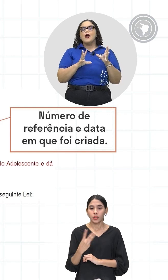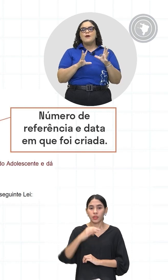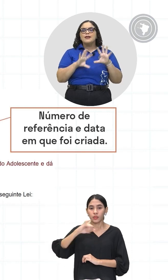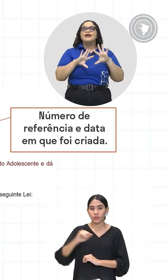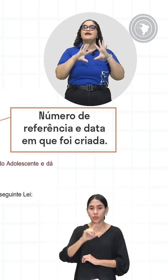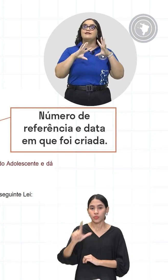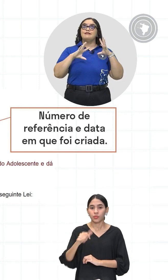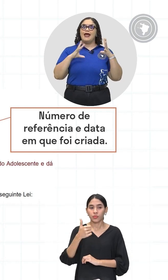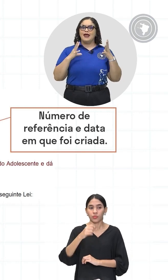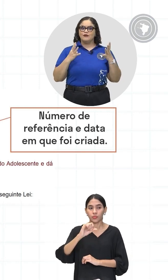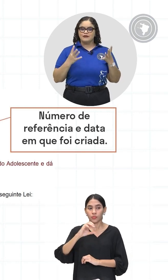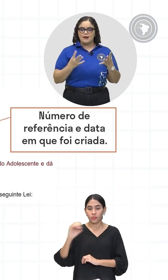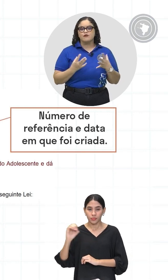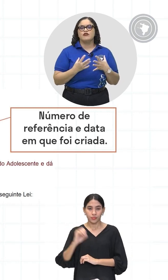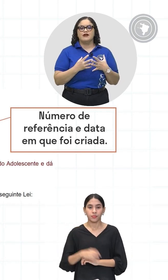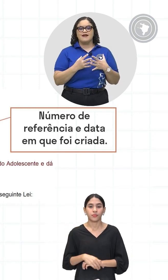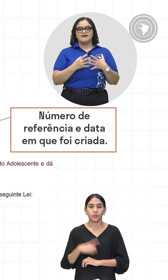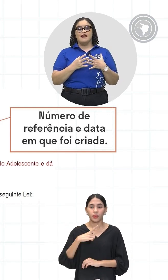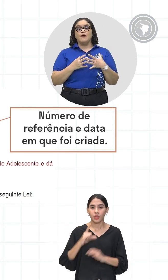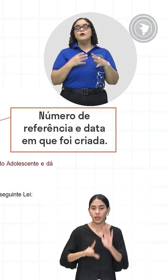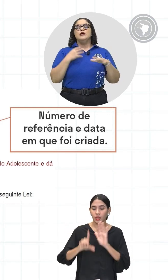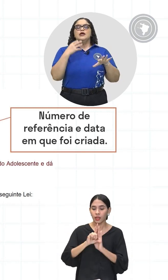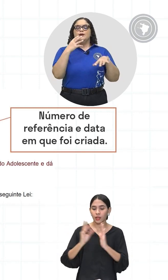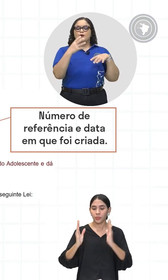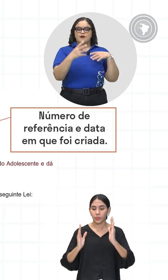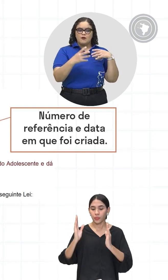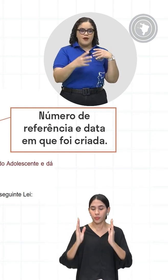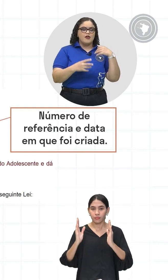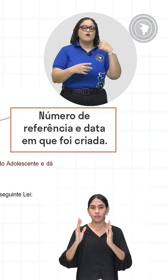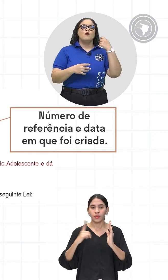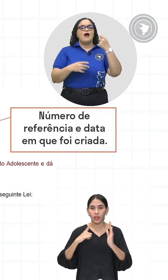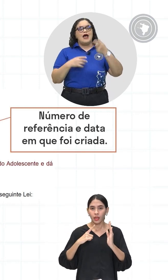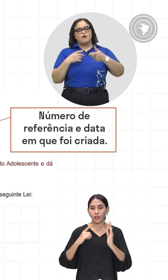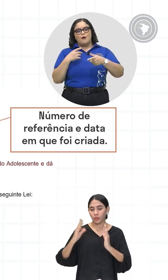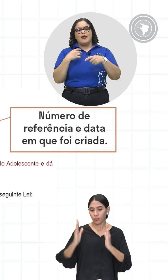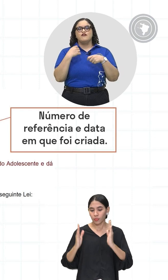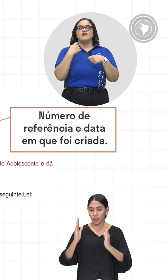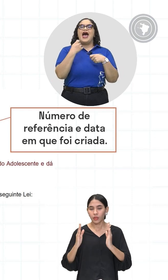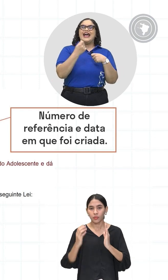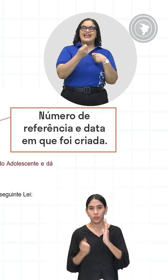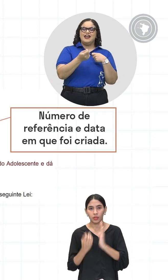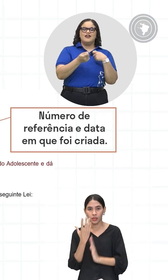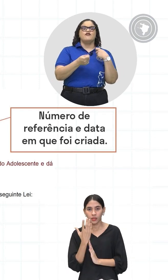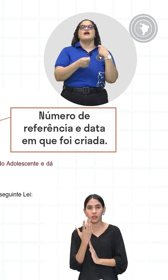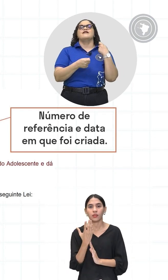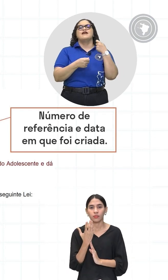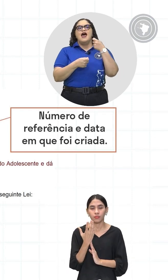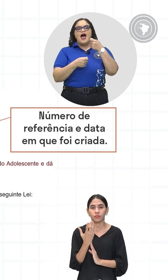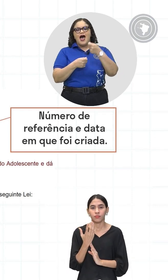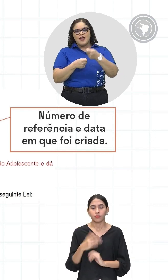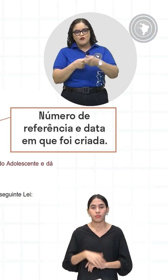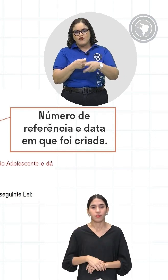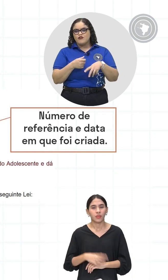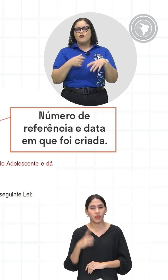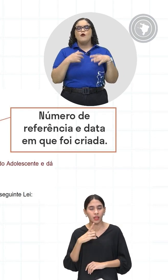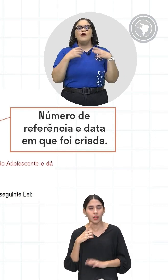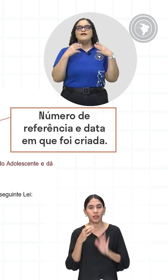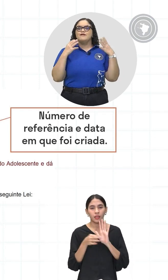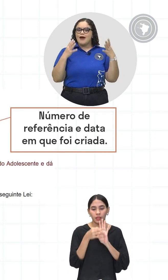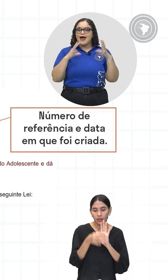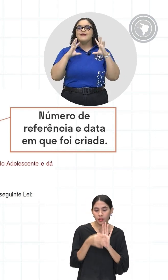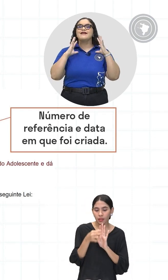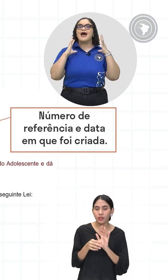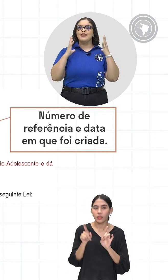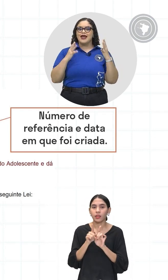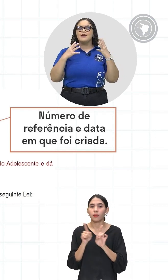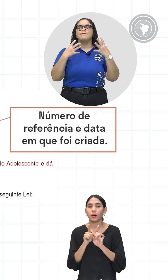Então, já é uma lei que tem um tempo de criação e, por isso mesmo, atualmente há críticas, há